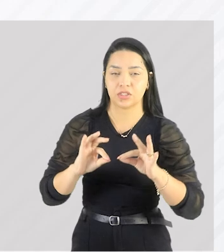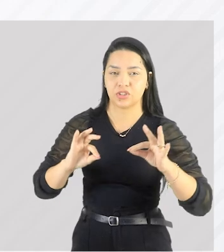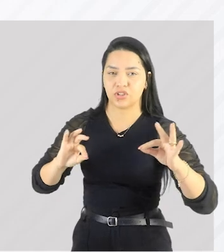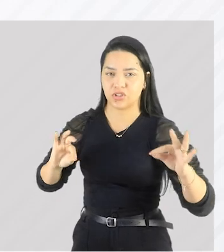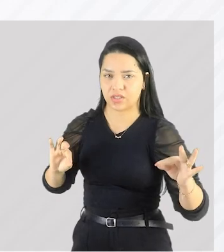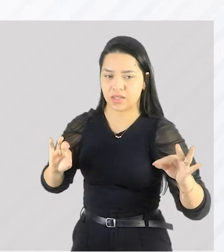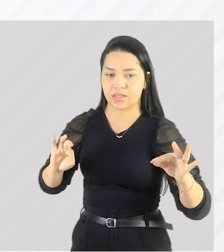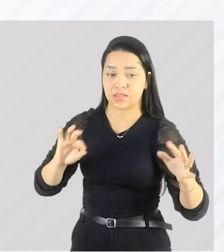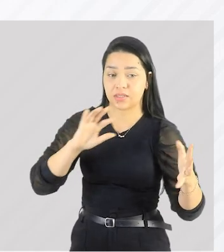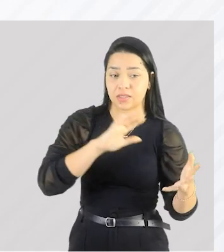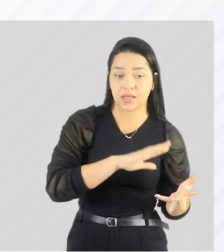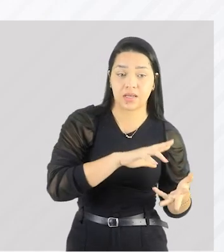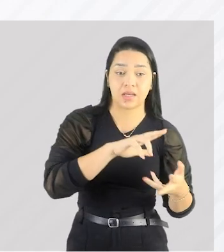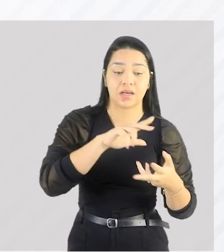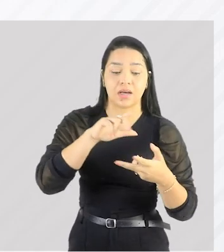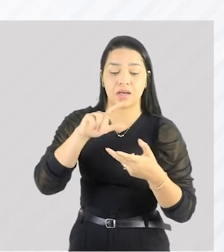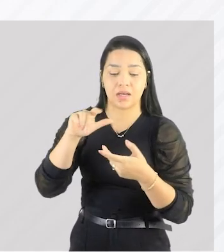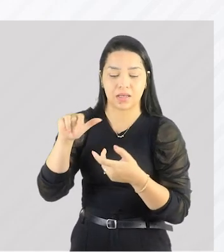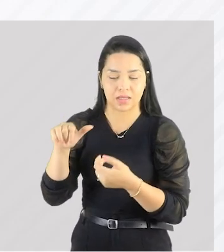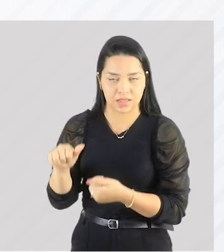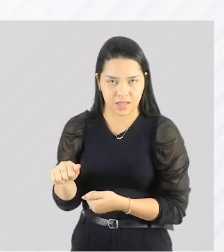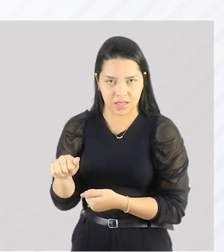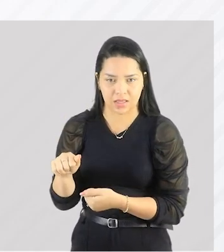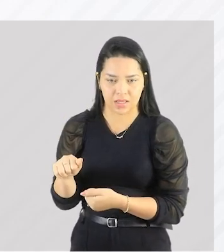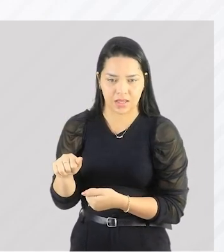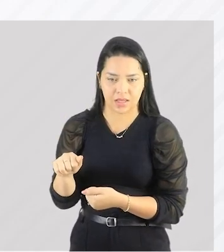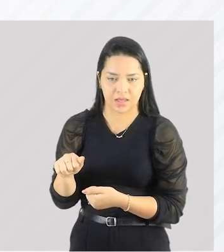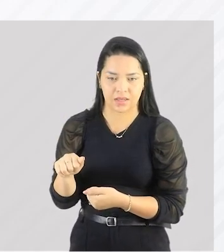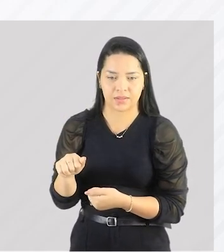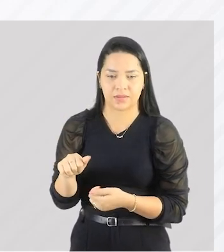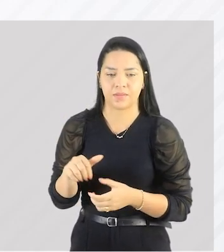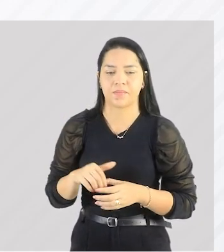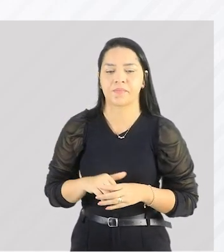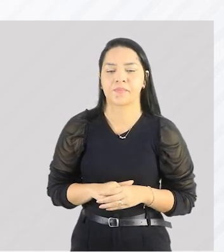um objeto exerce sobre o outro.